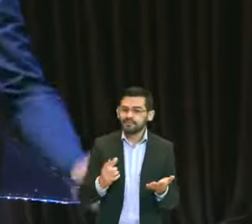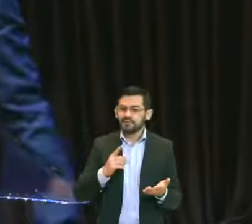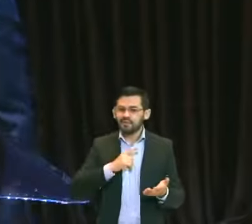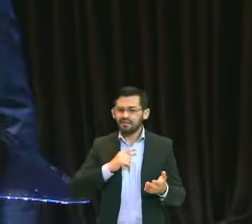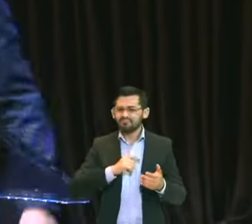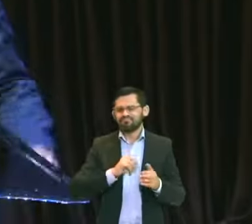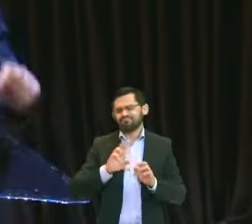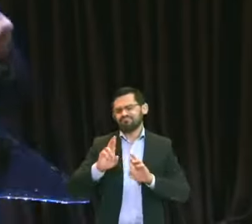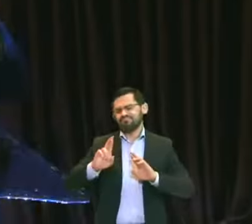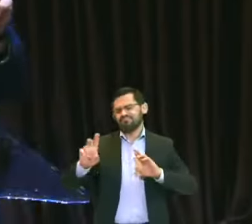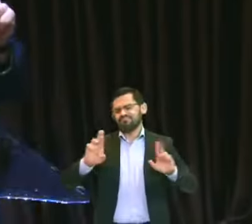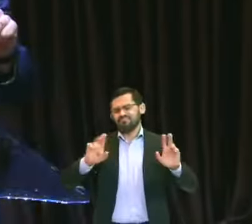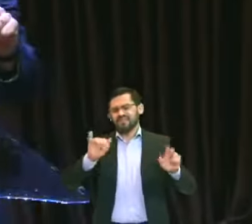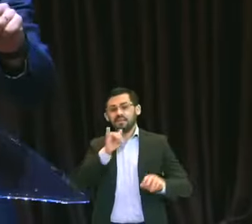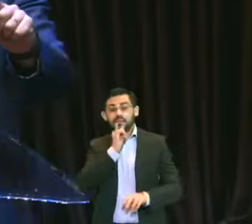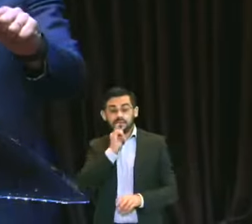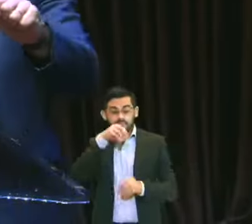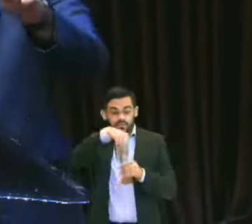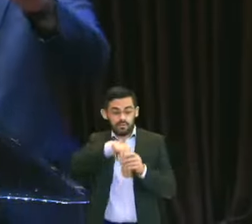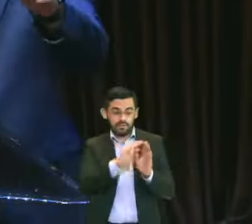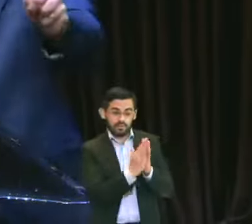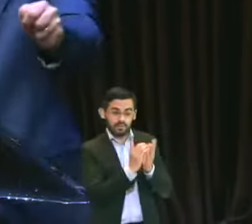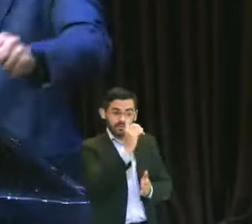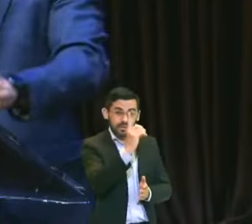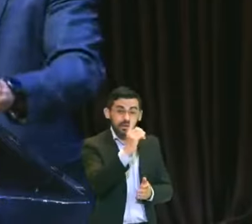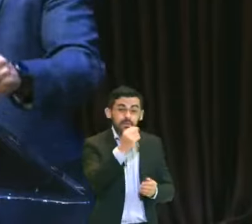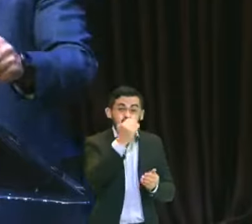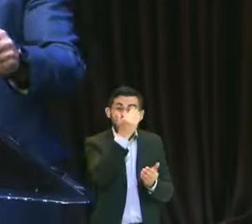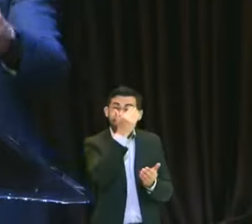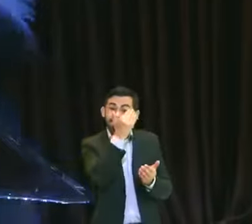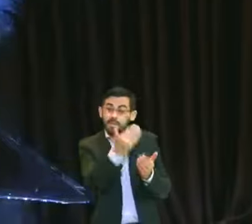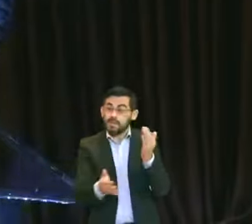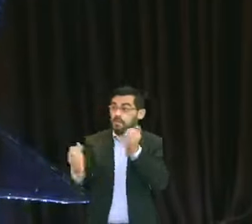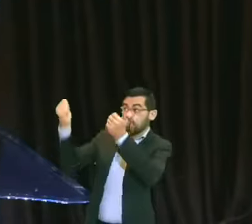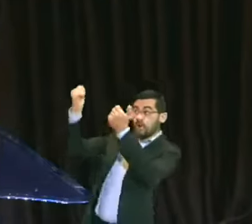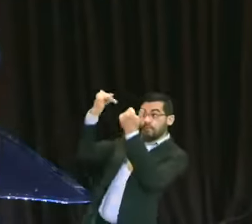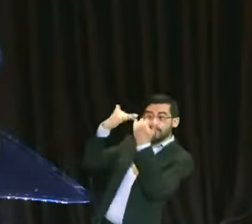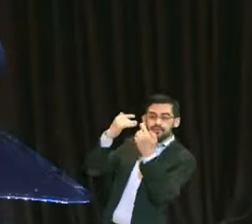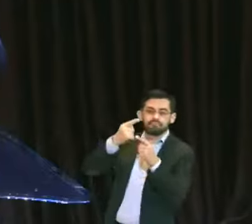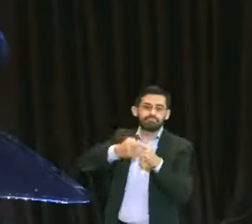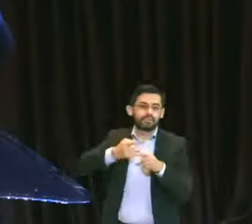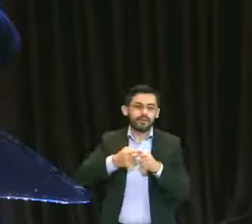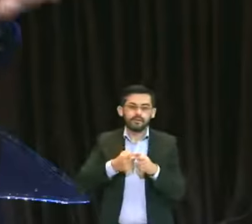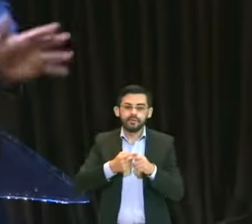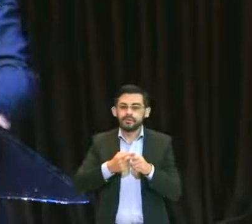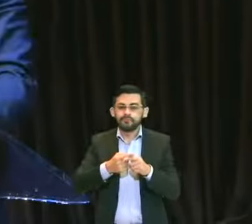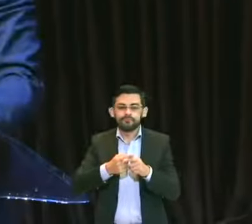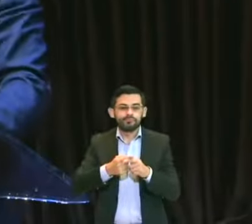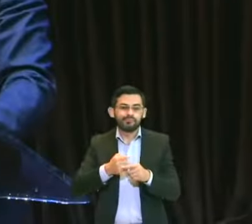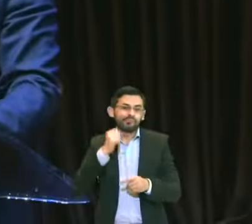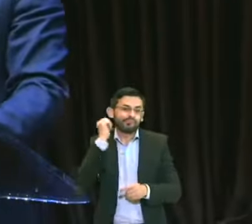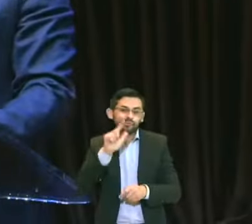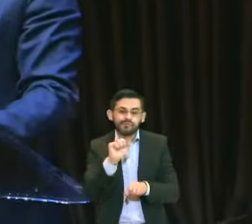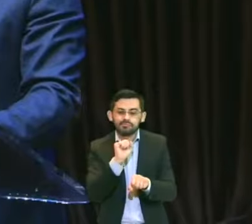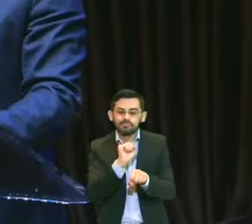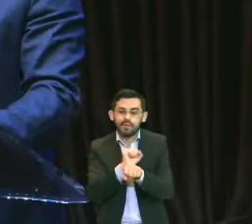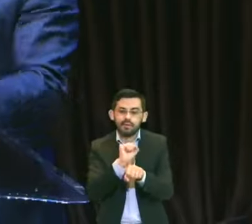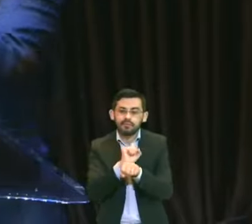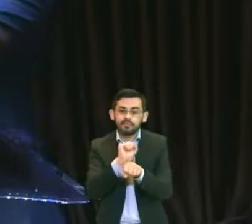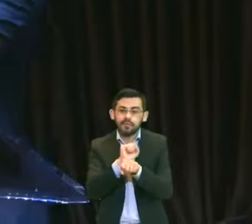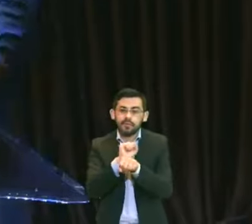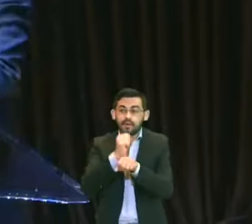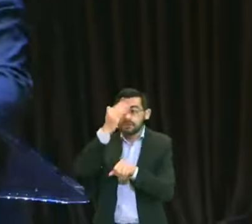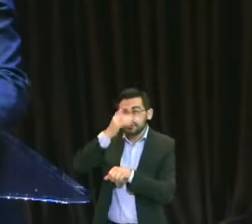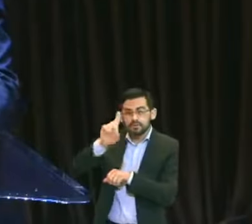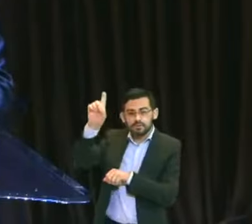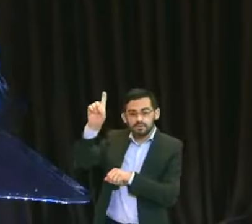os exemplos na Bíblia de pessoas que perderam bênçãos porque não souberam esperar. O